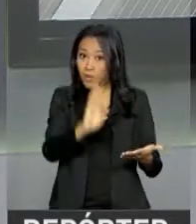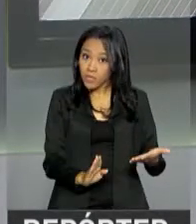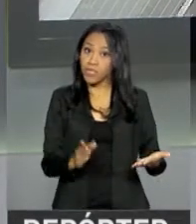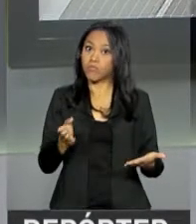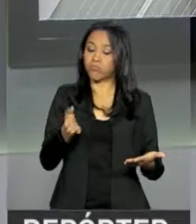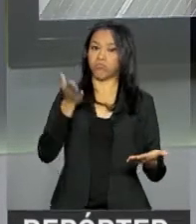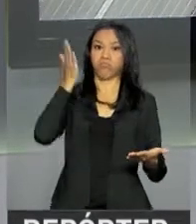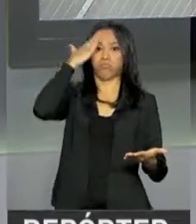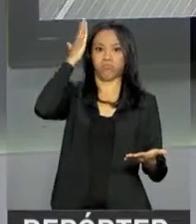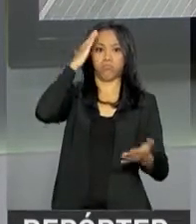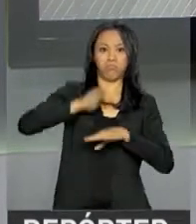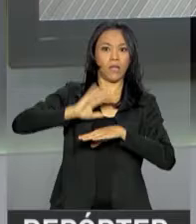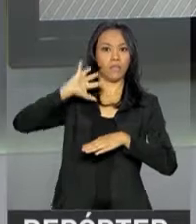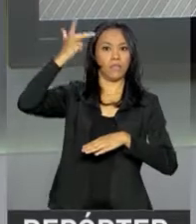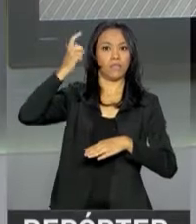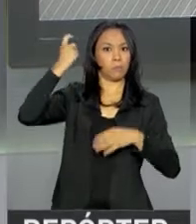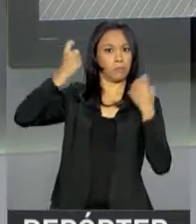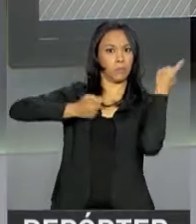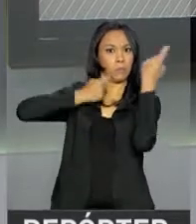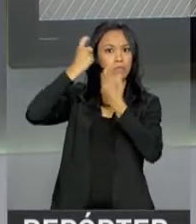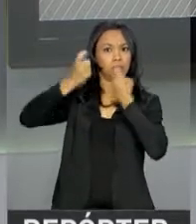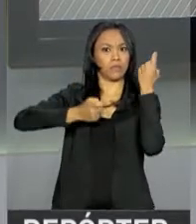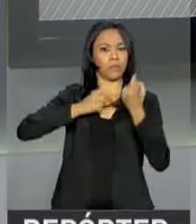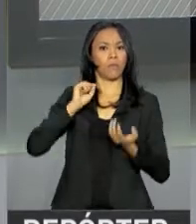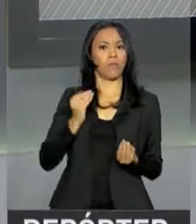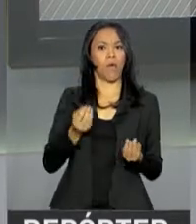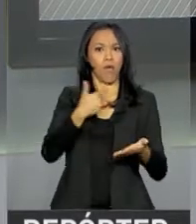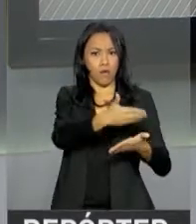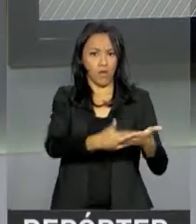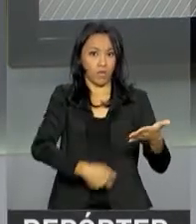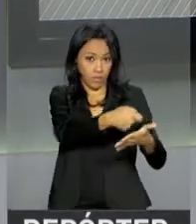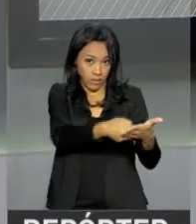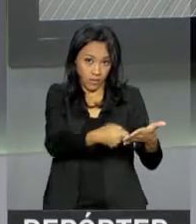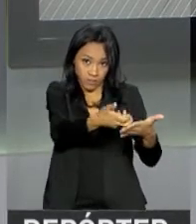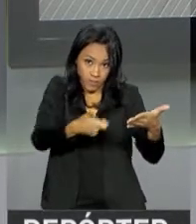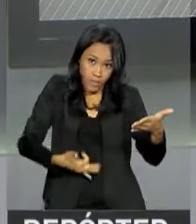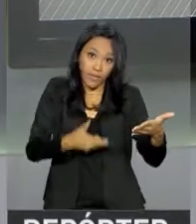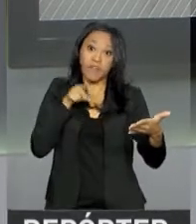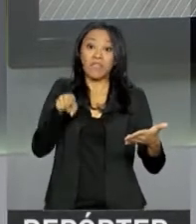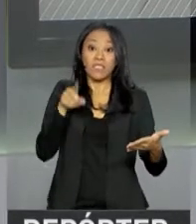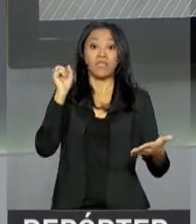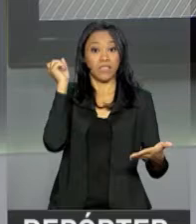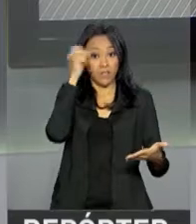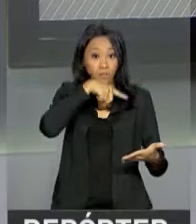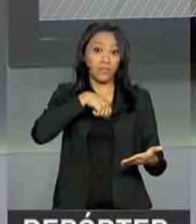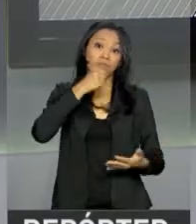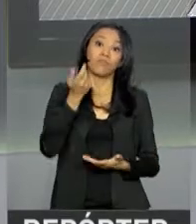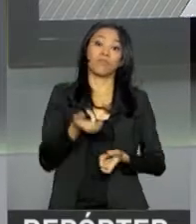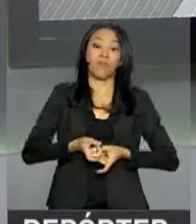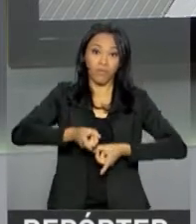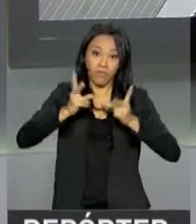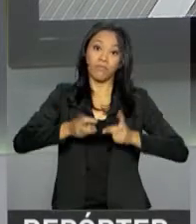tomou conhecimento da decisão com grande preocupação segundo a nota o governo diz que as medidas vão causar graves prejuízos às exportações